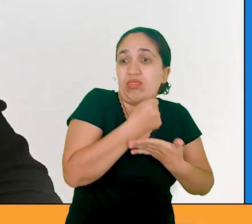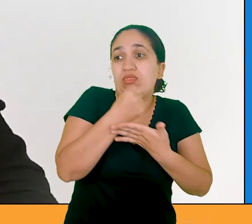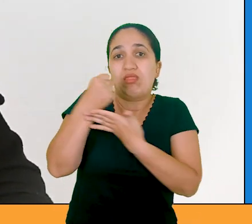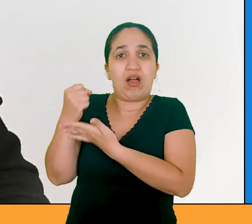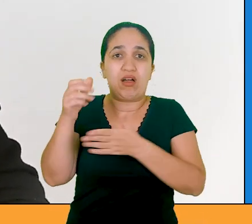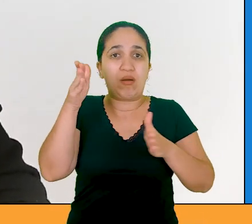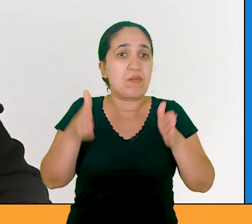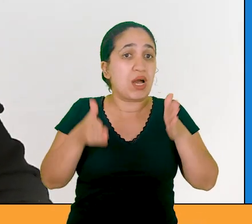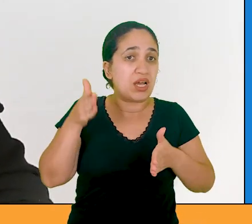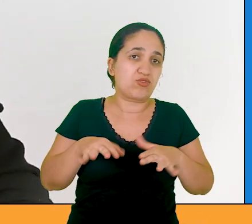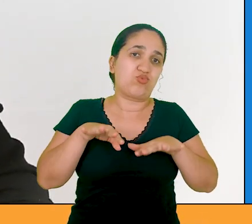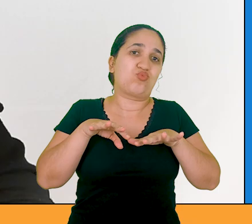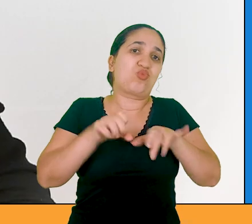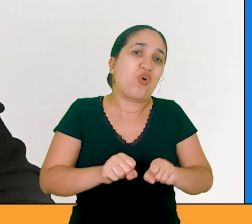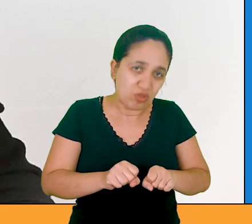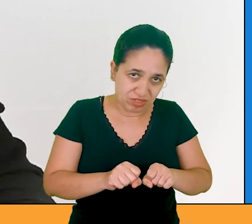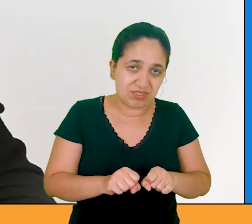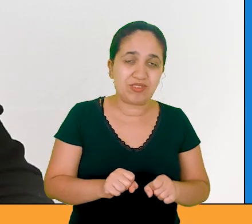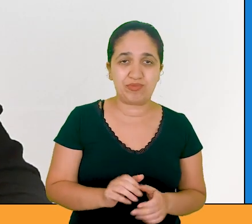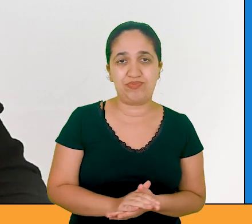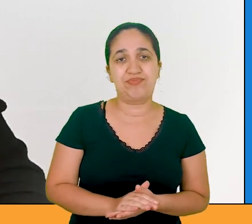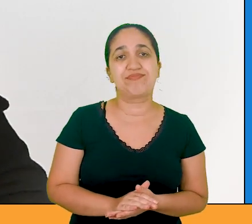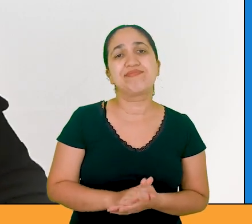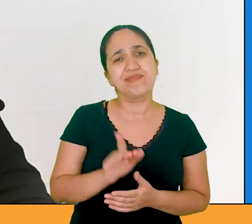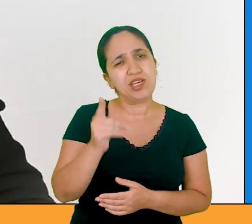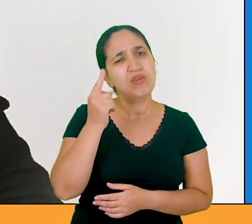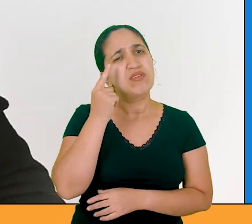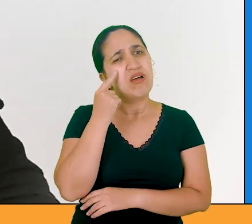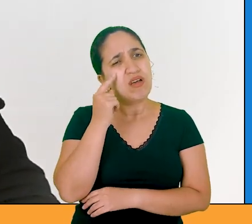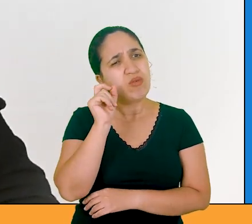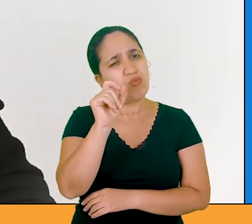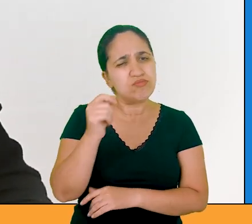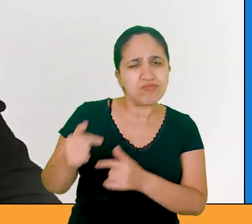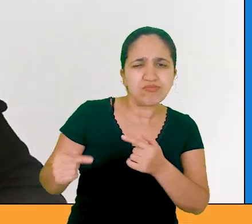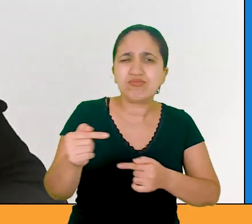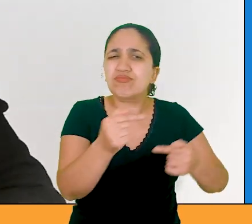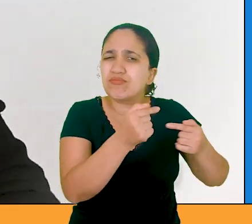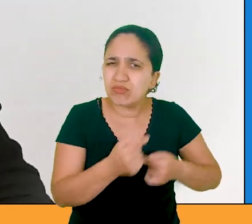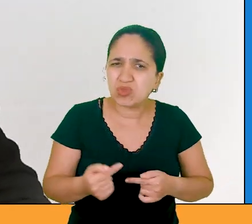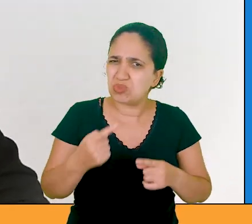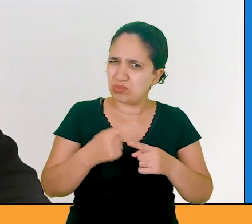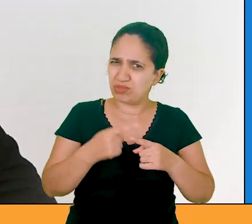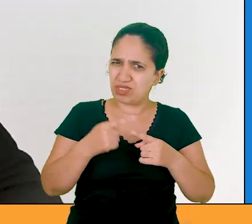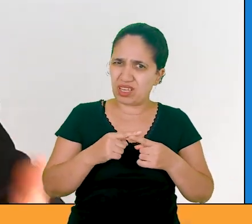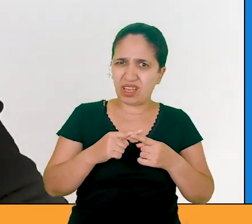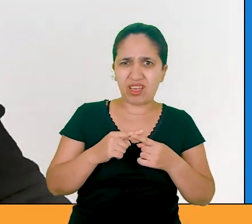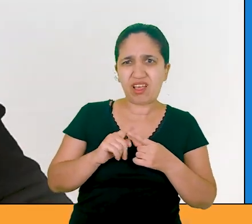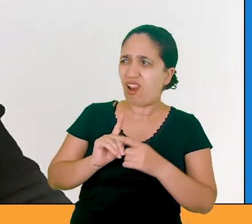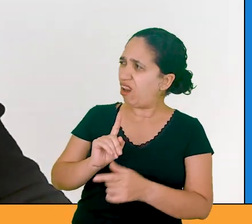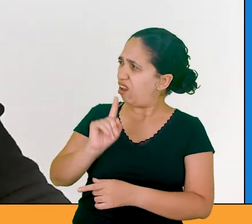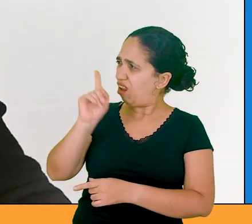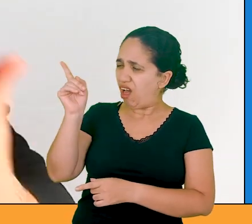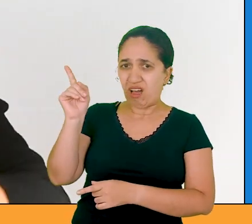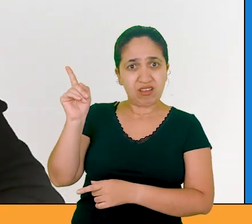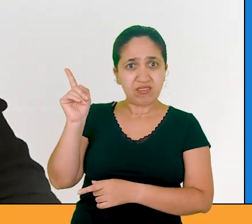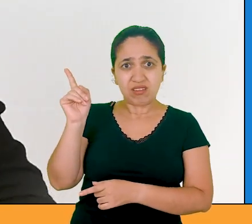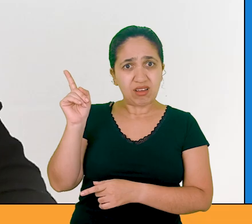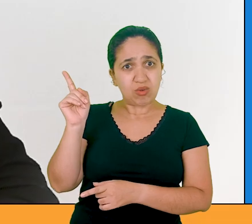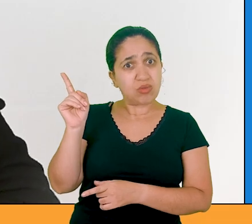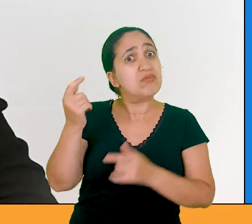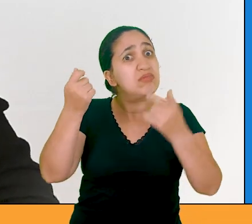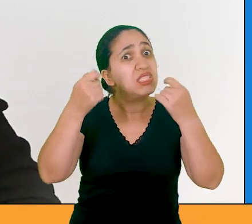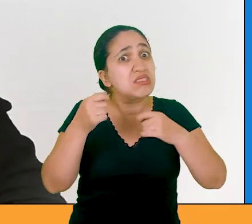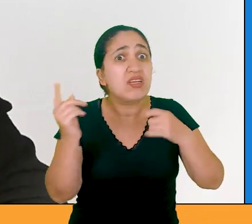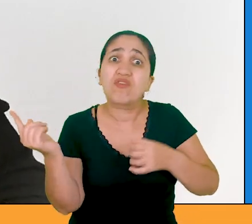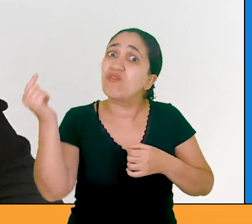levadas durante o período da colonização. E ali já se levantou a discussão de por que esse manto está lá e